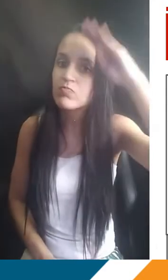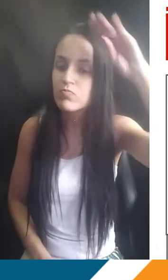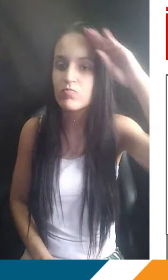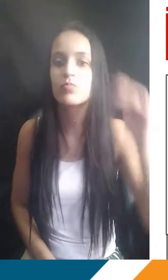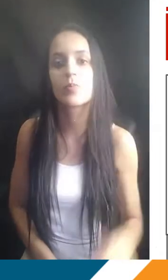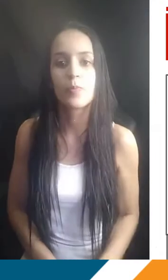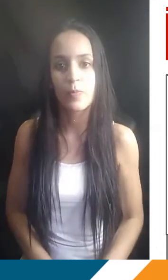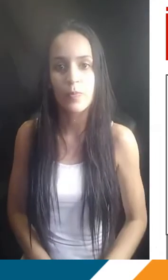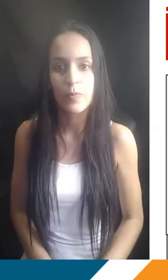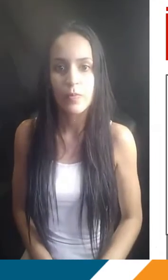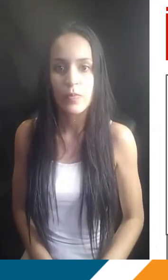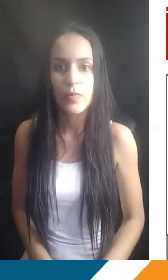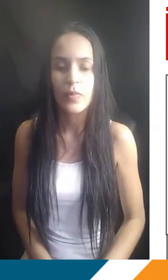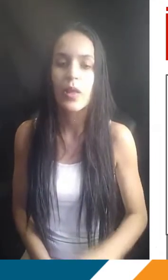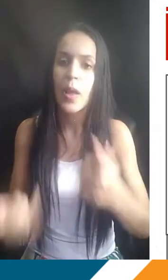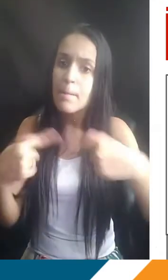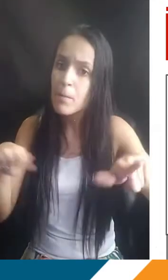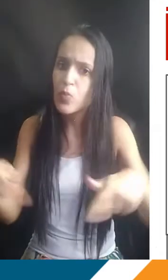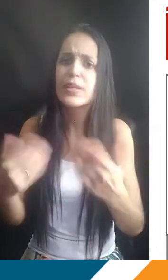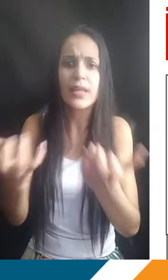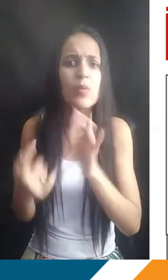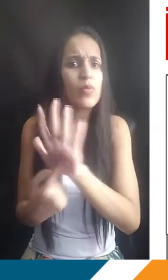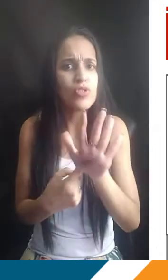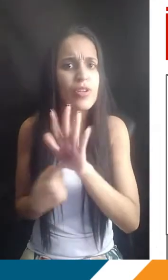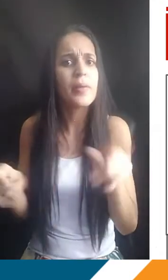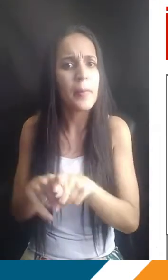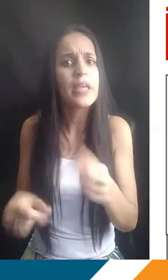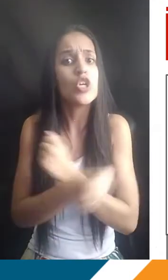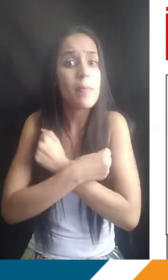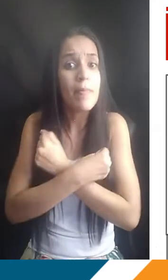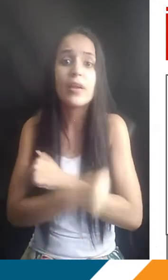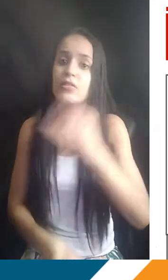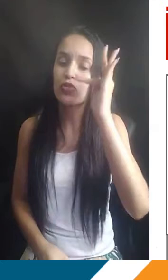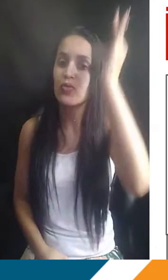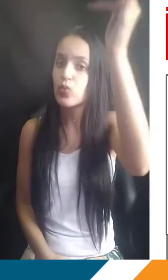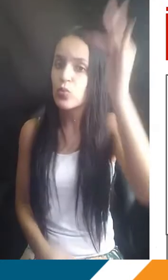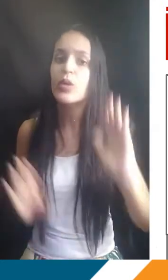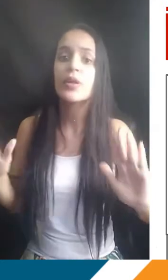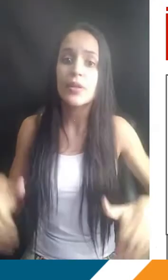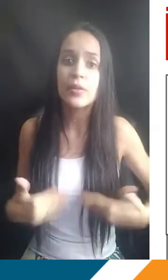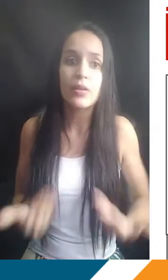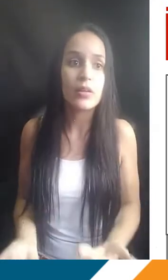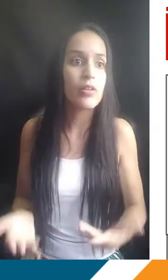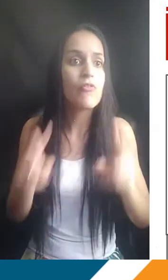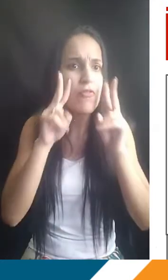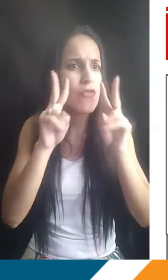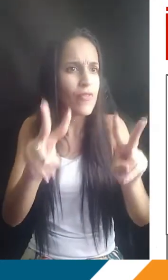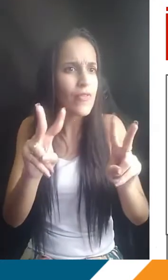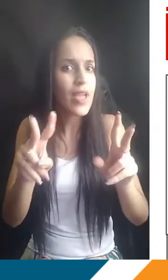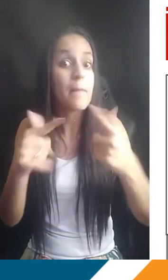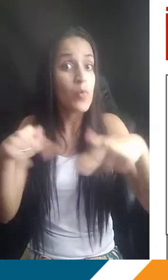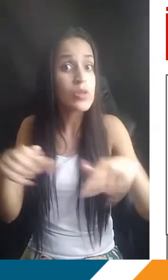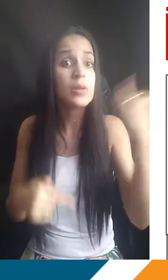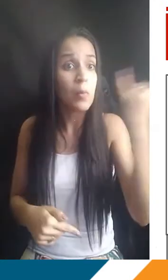demonstra também aí uma disposição ao enfrentamento aos militares e também um otimismo e esperança no futuro, para a gente perceber como que as canções foram importantes.